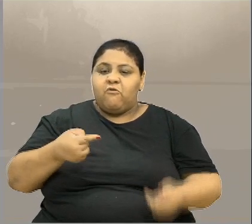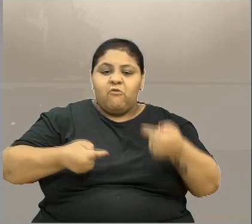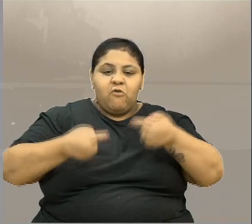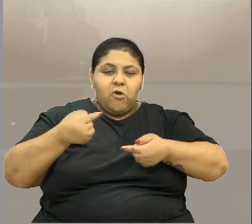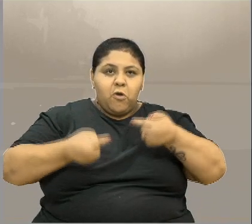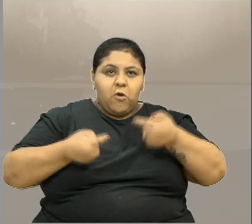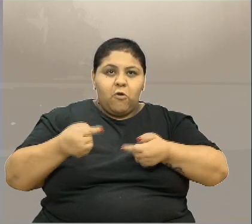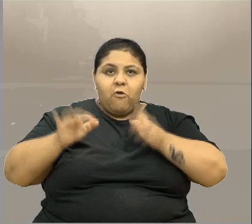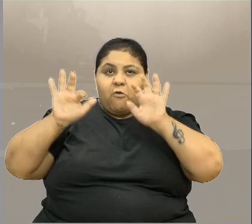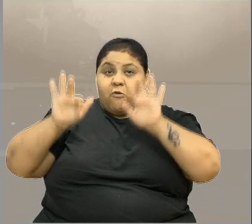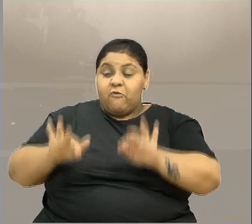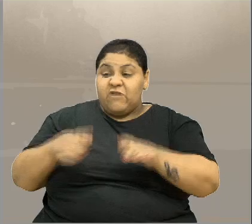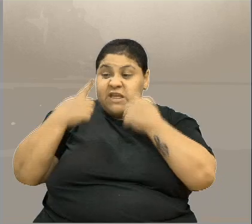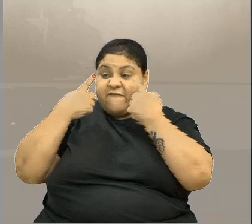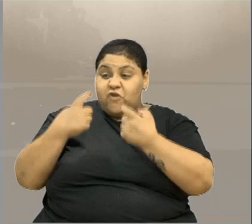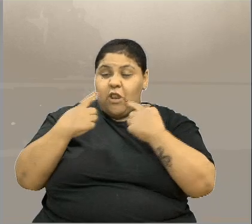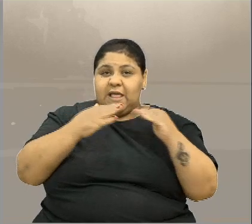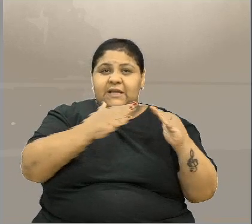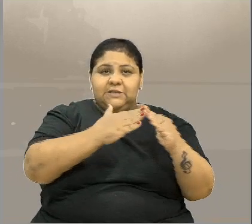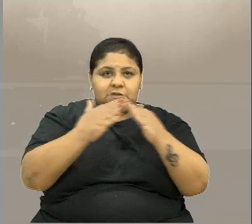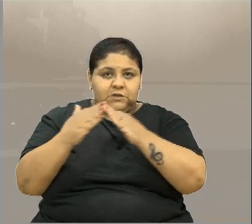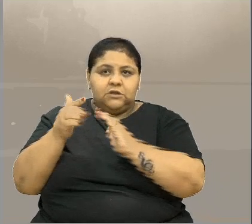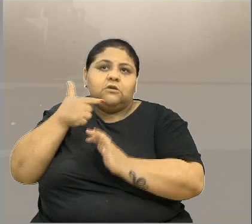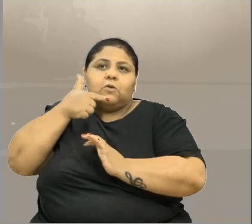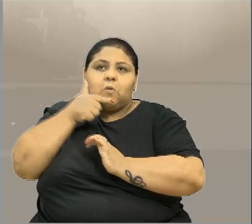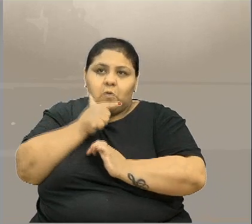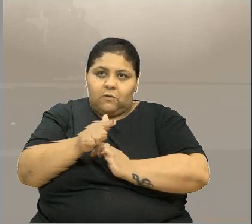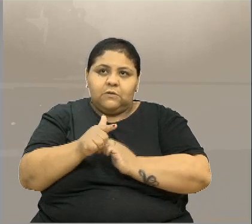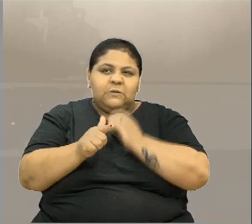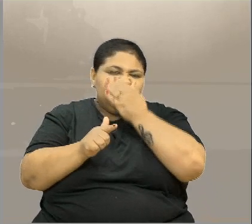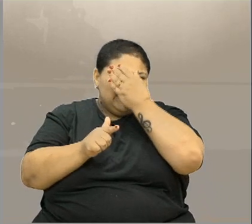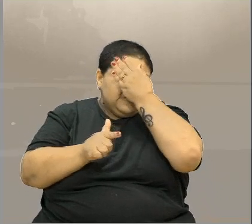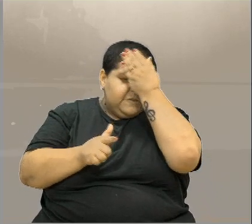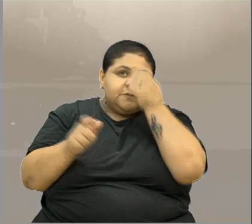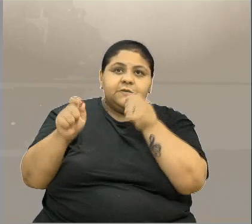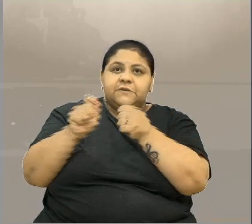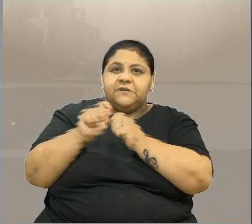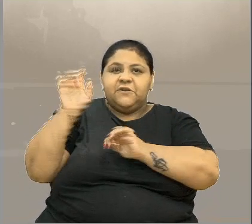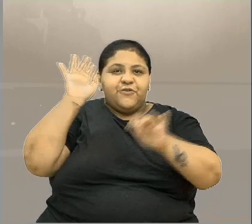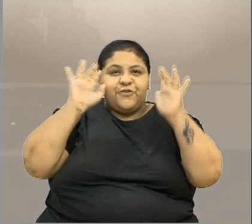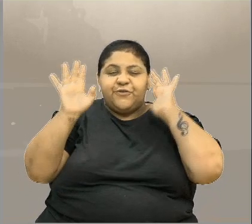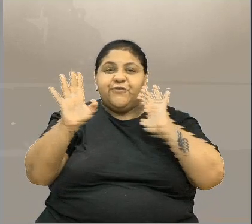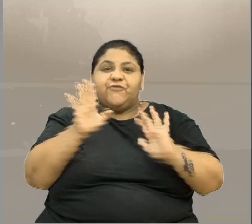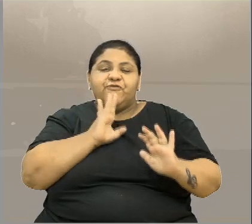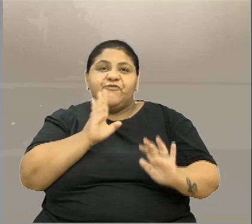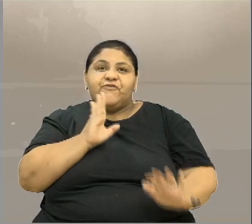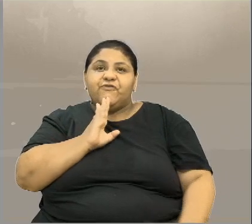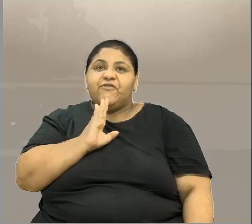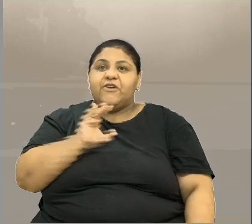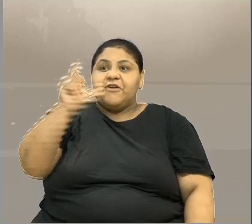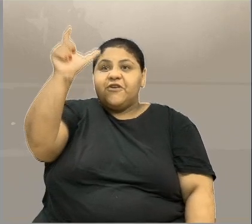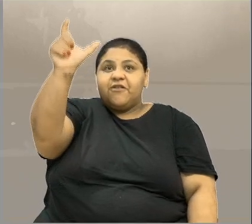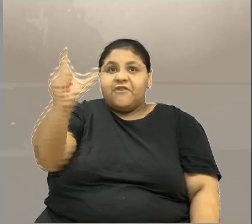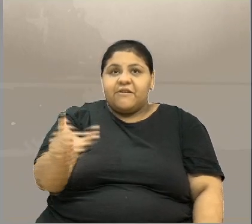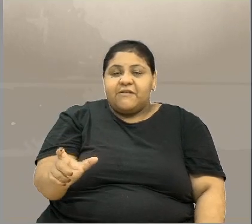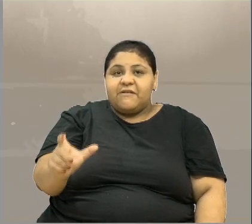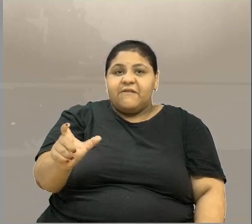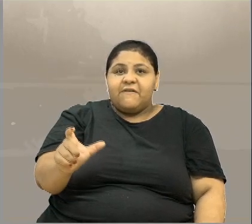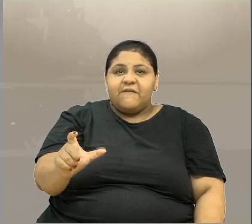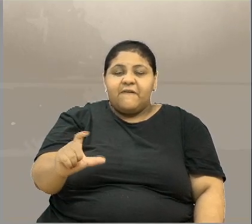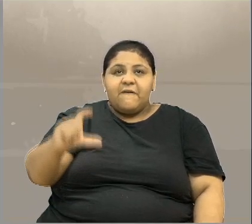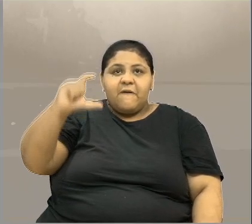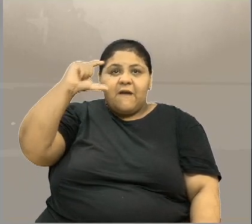enfrentamento à violência doméstica e consegui, né, realizei, digamos assim, o sonho de conhecer em pessoa a Maria da Penha,